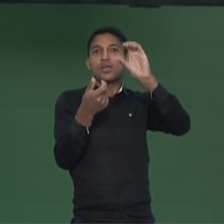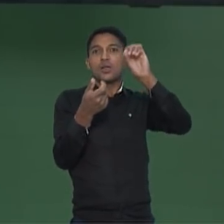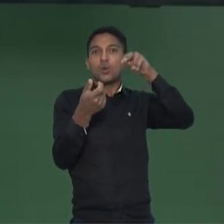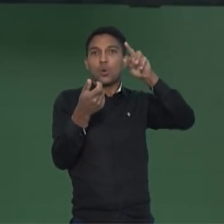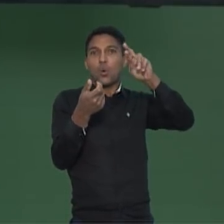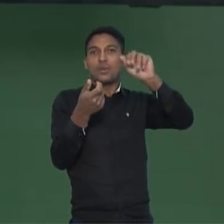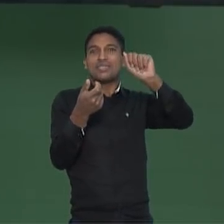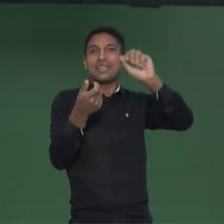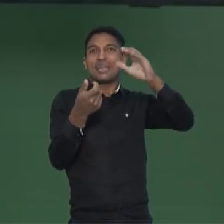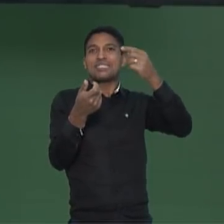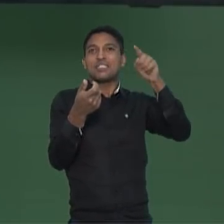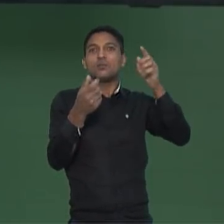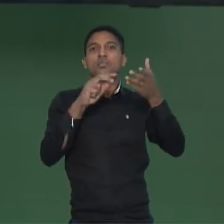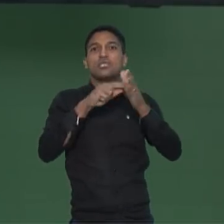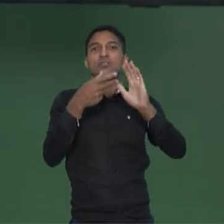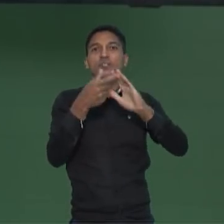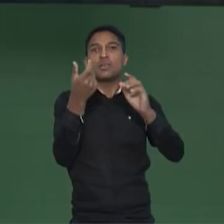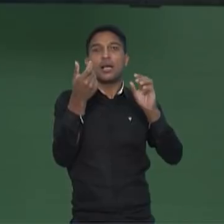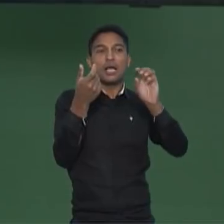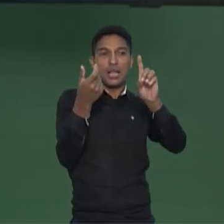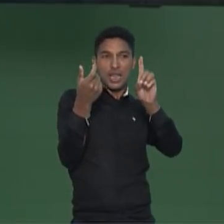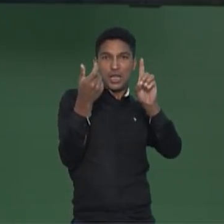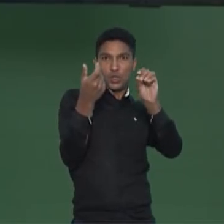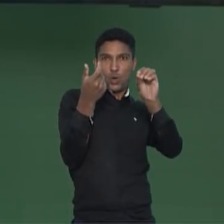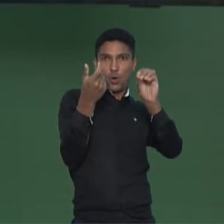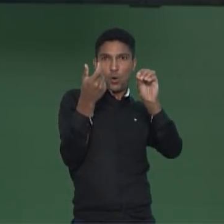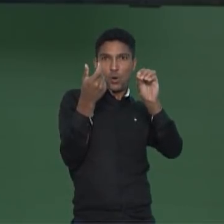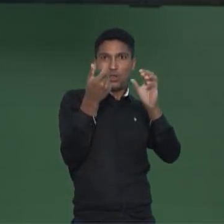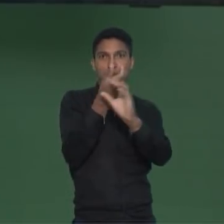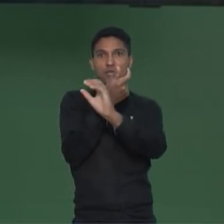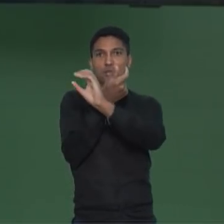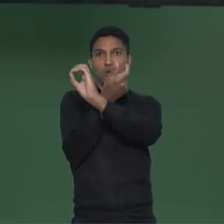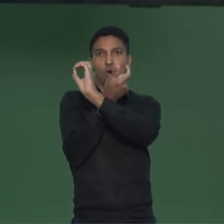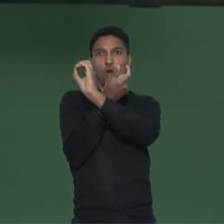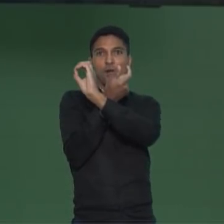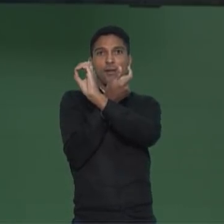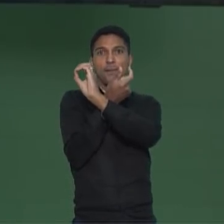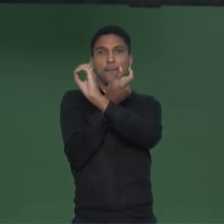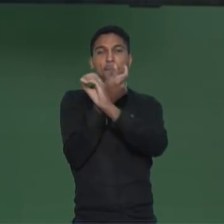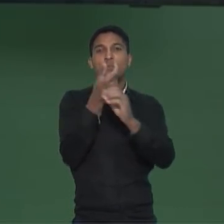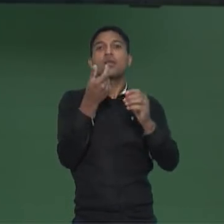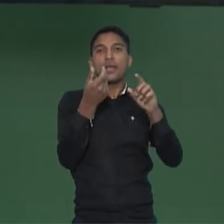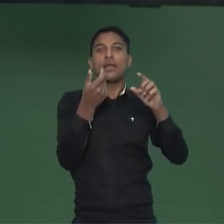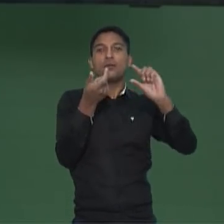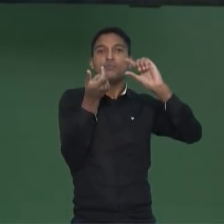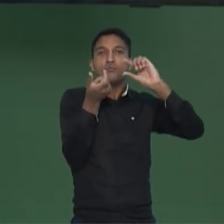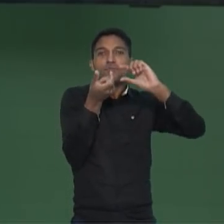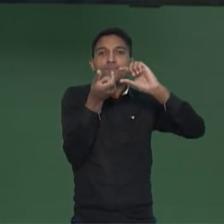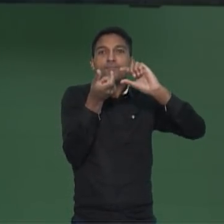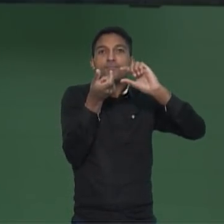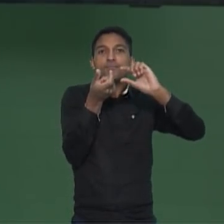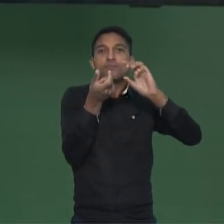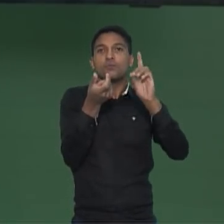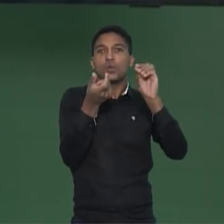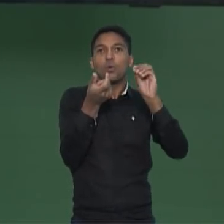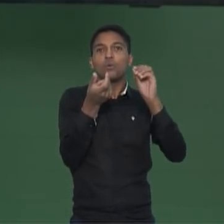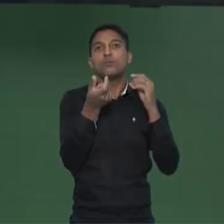de um som. Perdemos um som, o som do e, certo? Mas nós temos preposição também. Temos